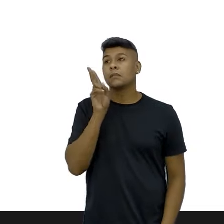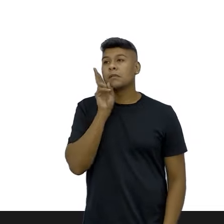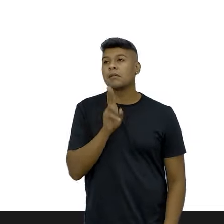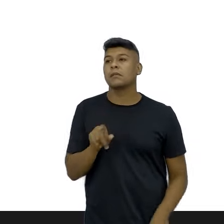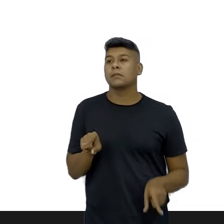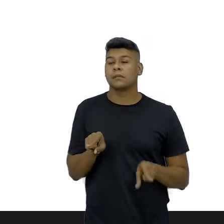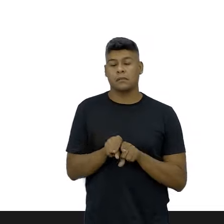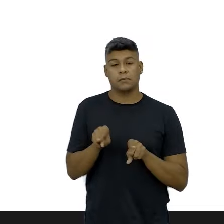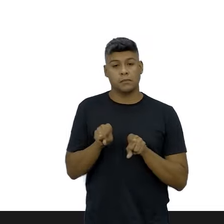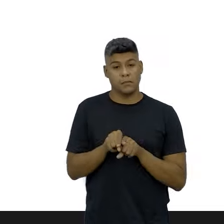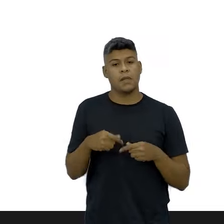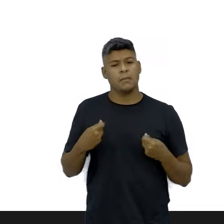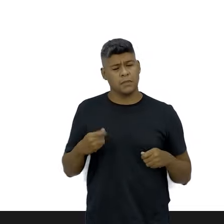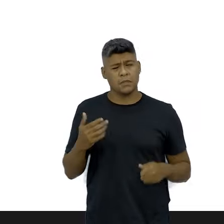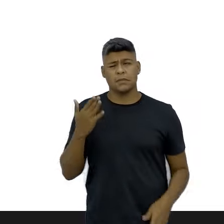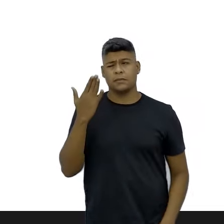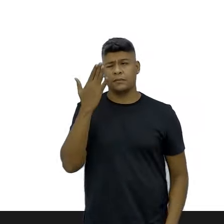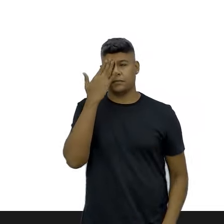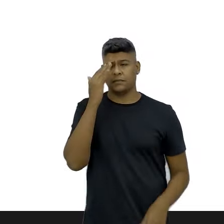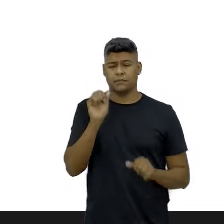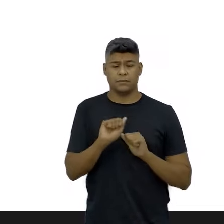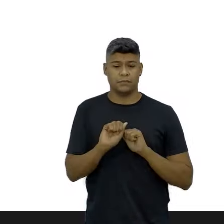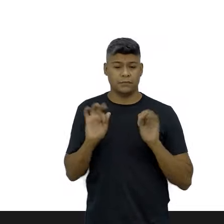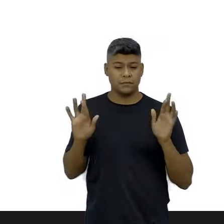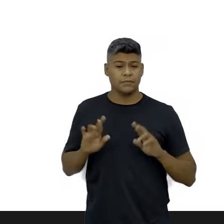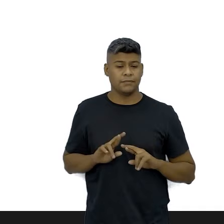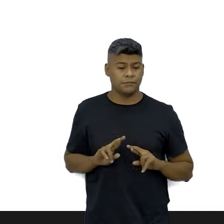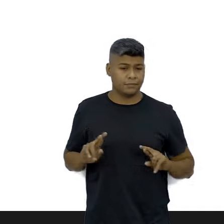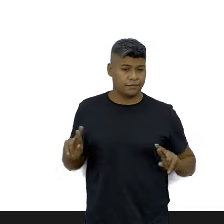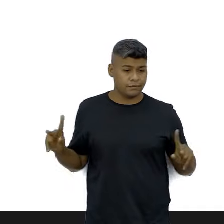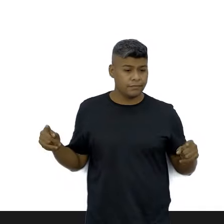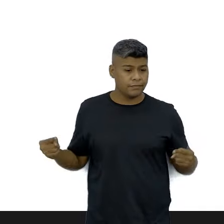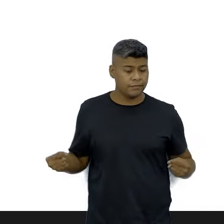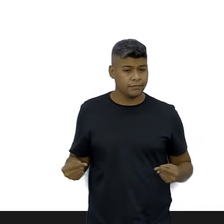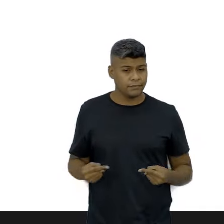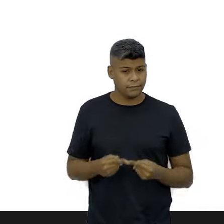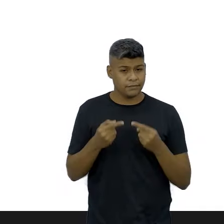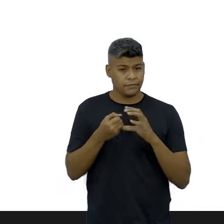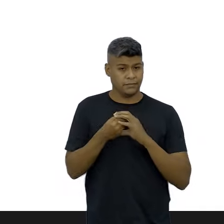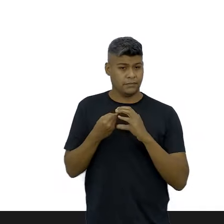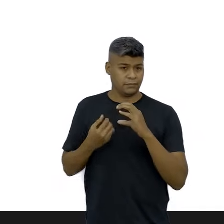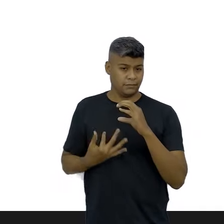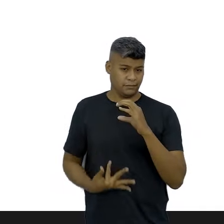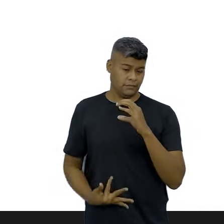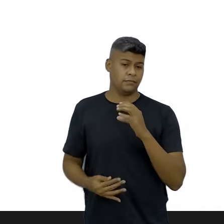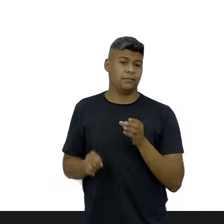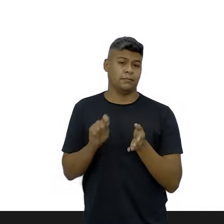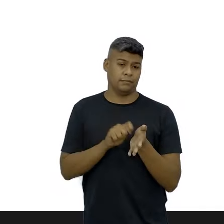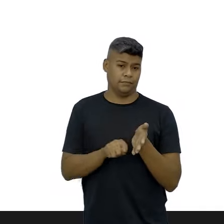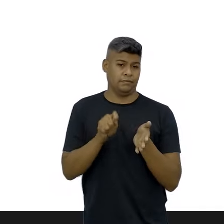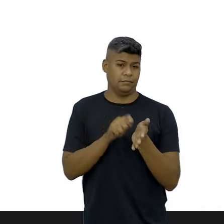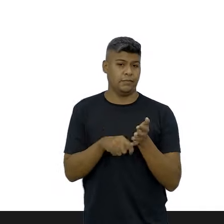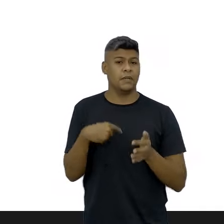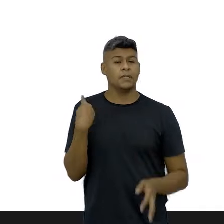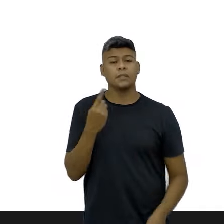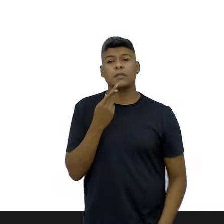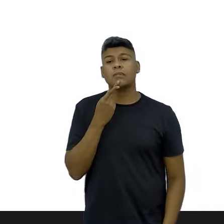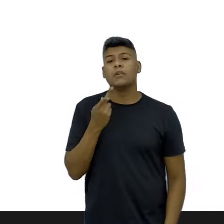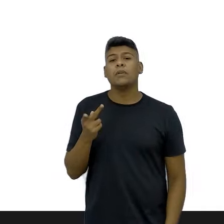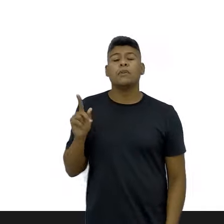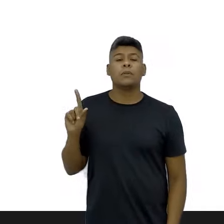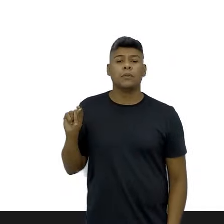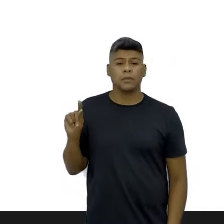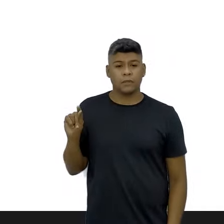né, e para isso a gente precisa compreender essas diferenças que estão implicadas nesses aspectos ortográficos. Quando nós falamos